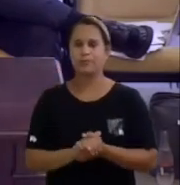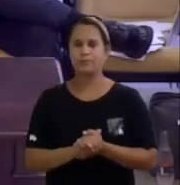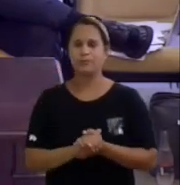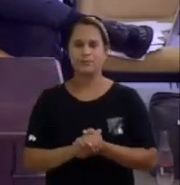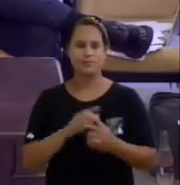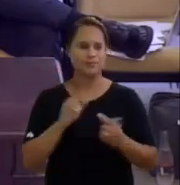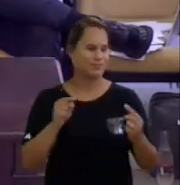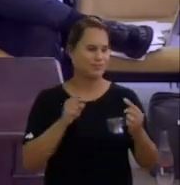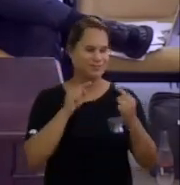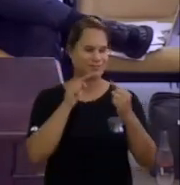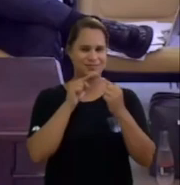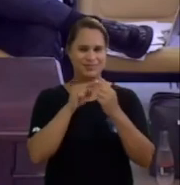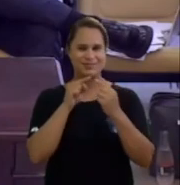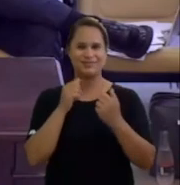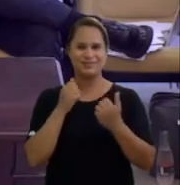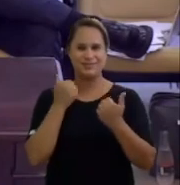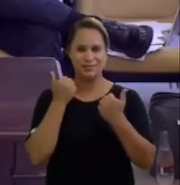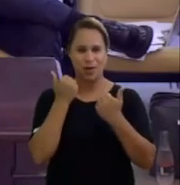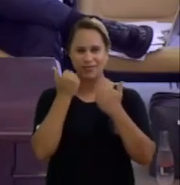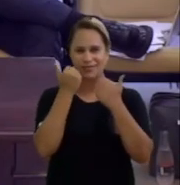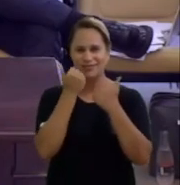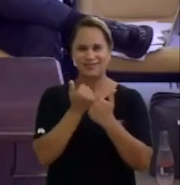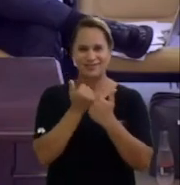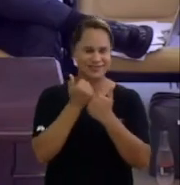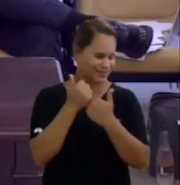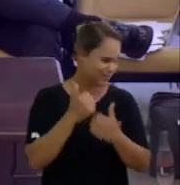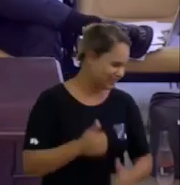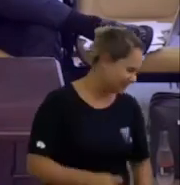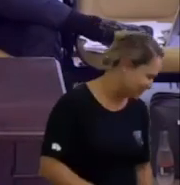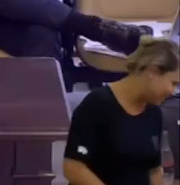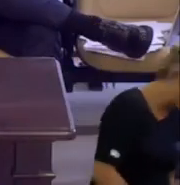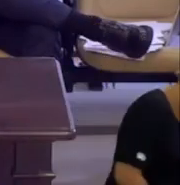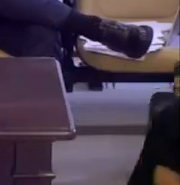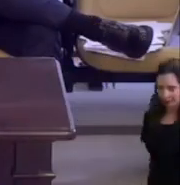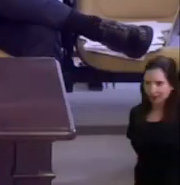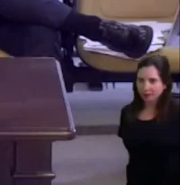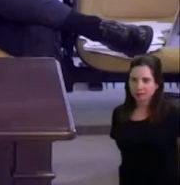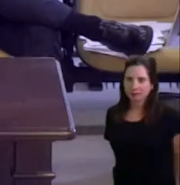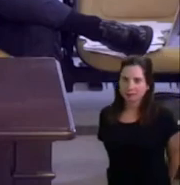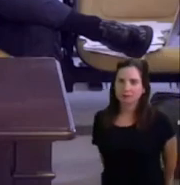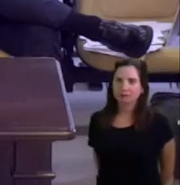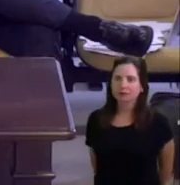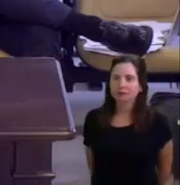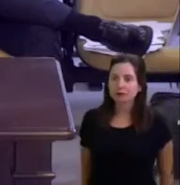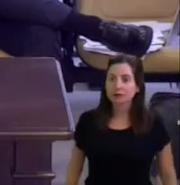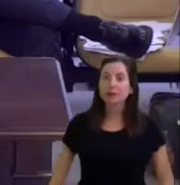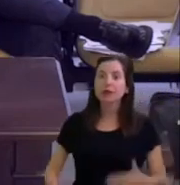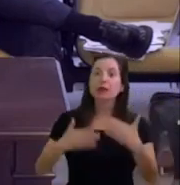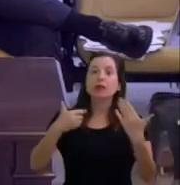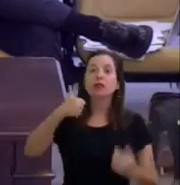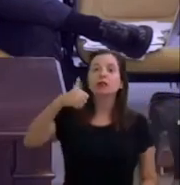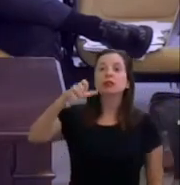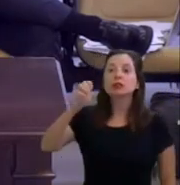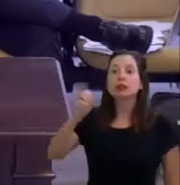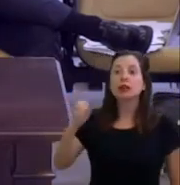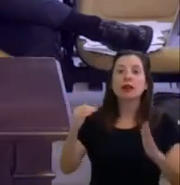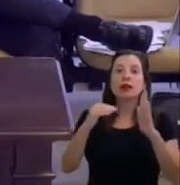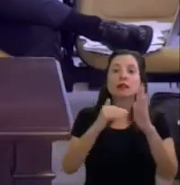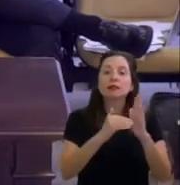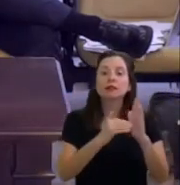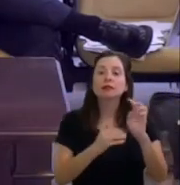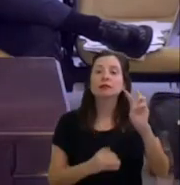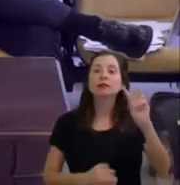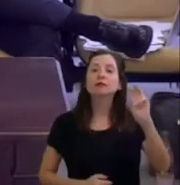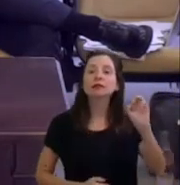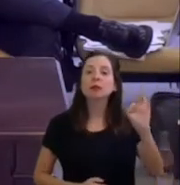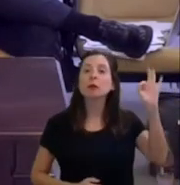percentual desse gasto é razoável todo candidato gastar em pré-campanha, todo pré-candidato. 10% a 30%, no parecer da